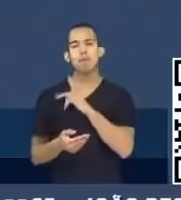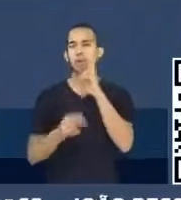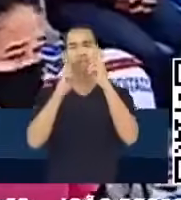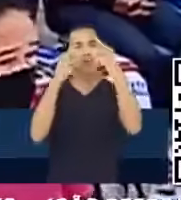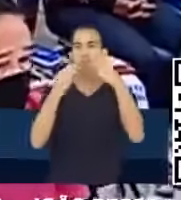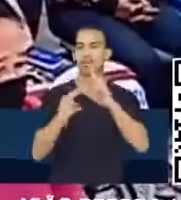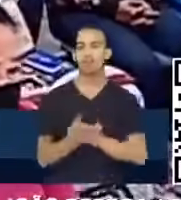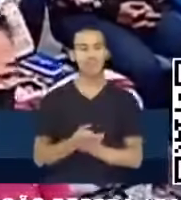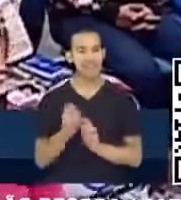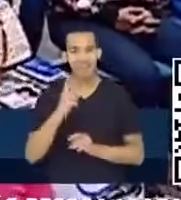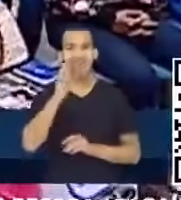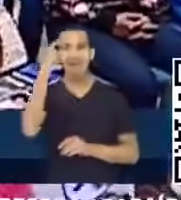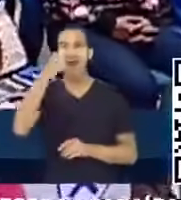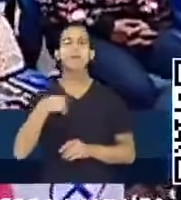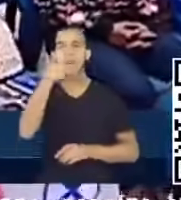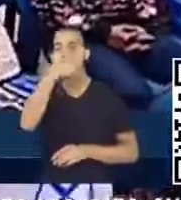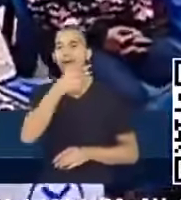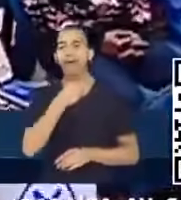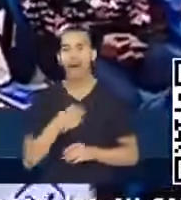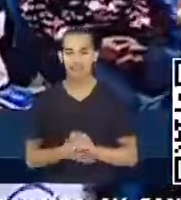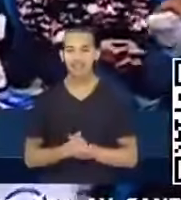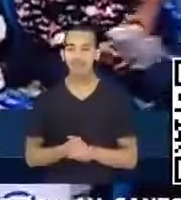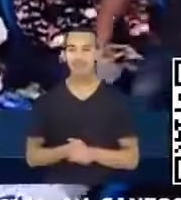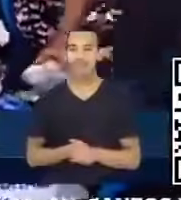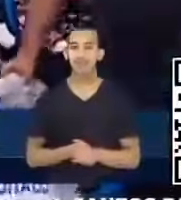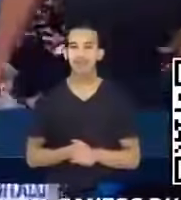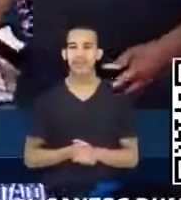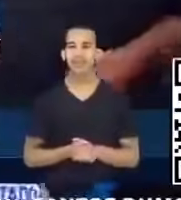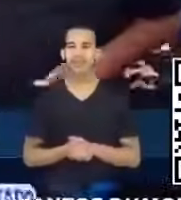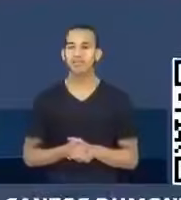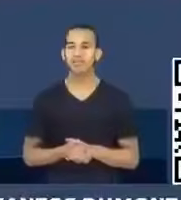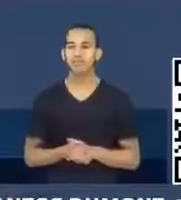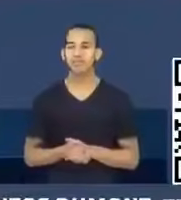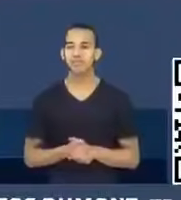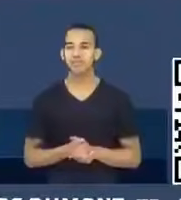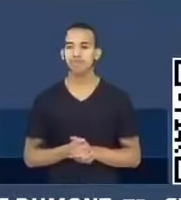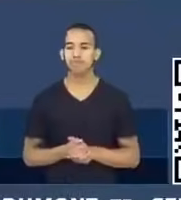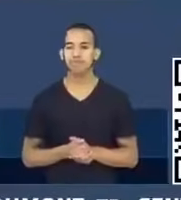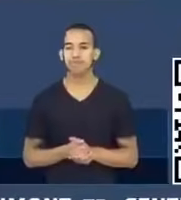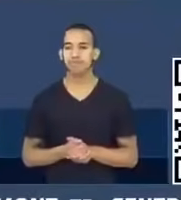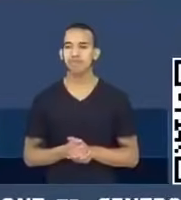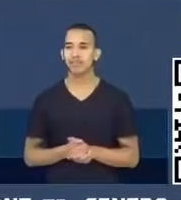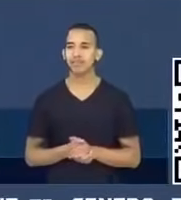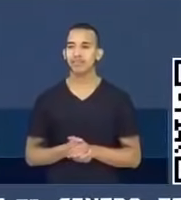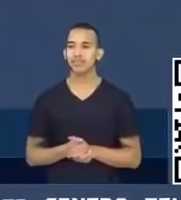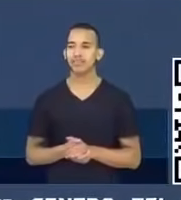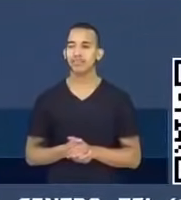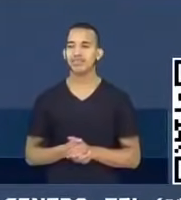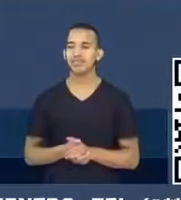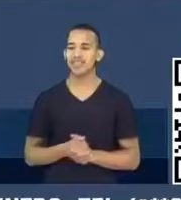eu falei ele nem vai olhar para minha cara E aí o que coisa hein